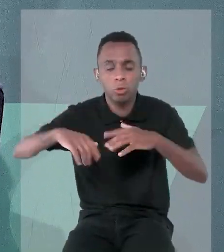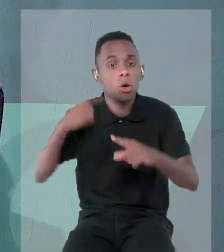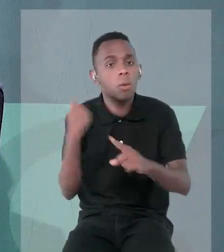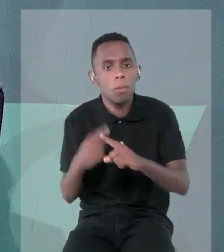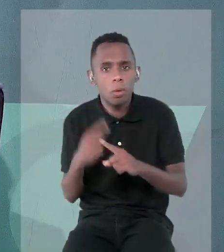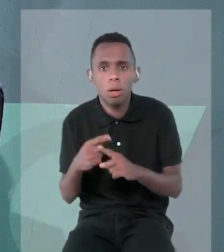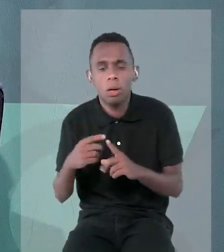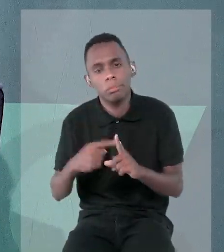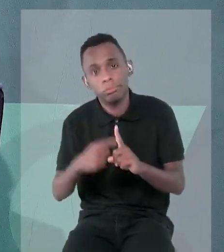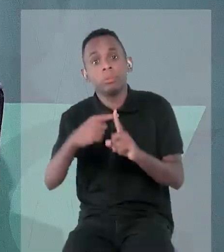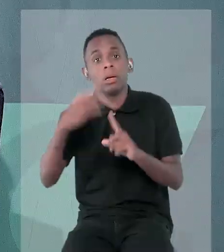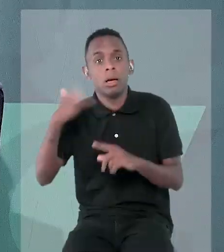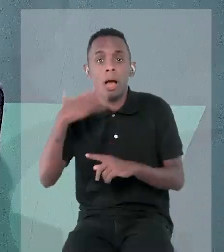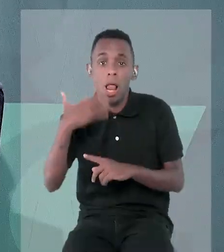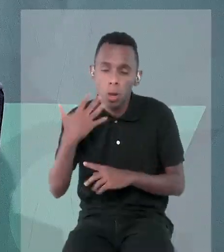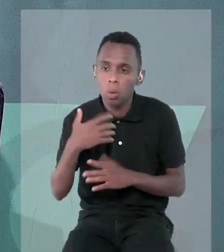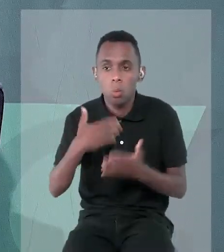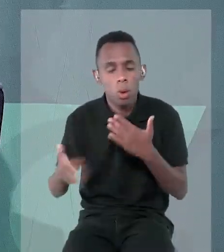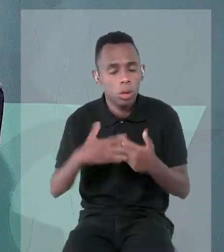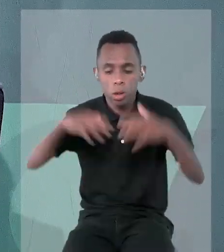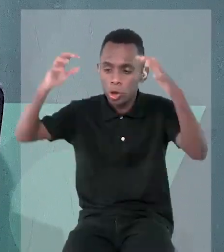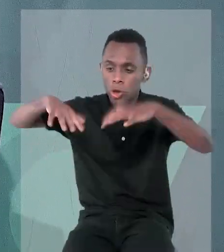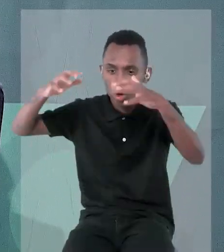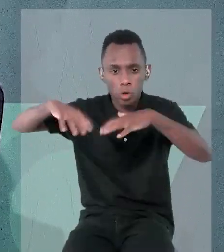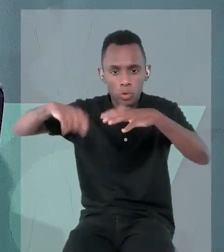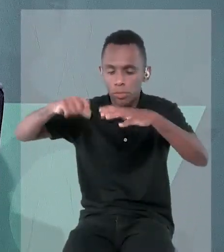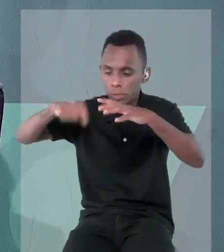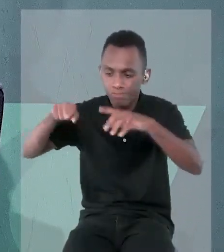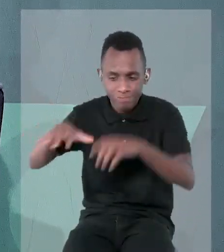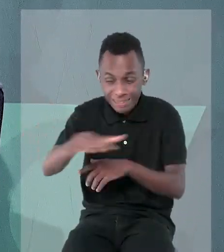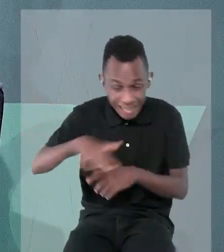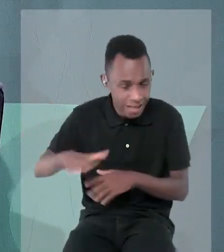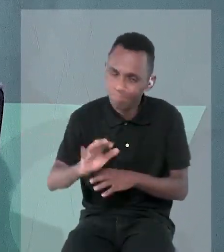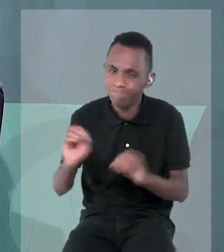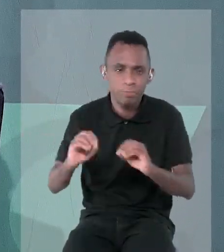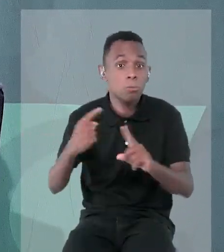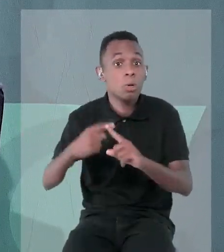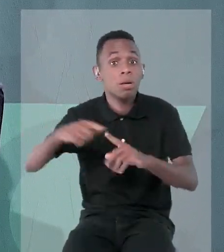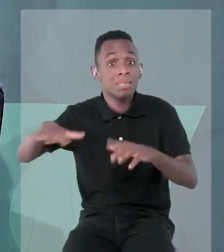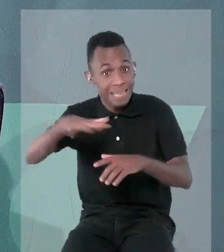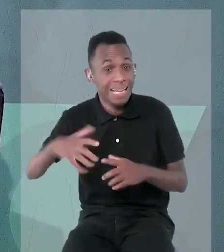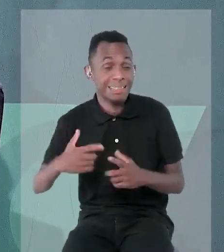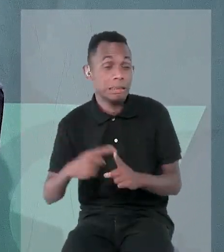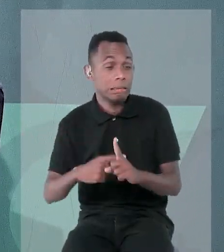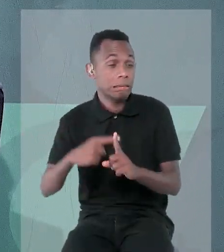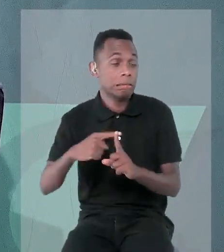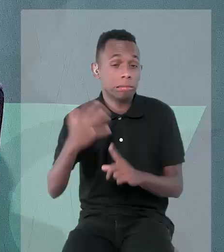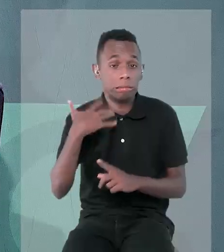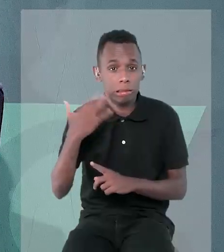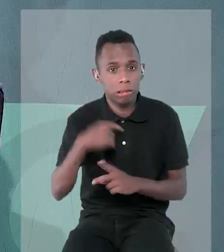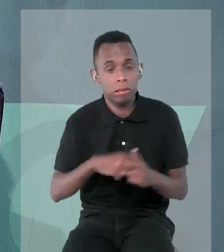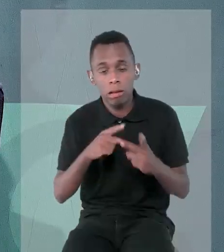é um domo de calor. Qualquer chuva que vem para a região não vai pingar lá por causa do calor que tem lá. A gente não tem